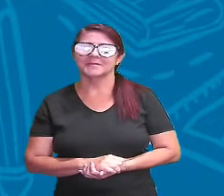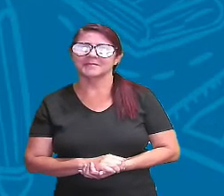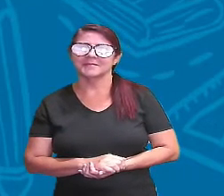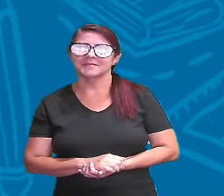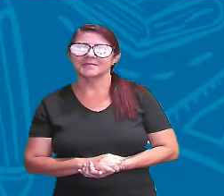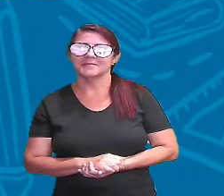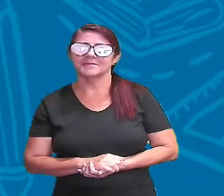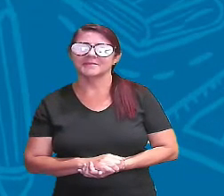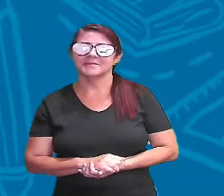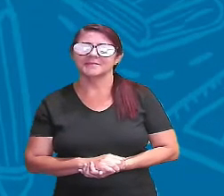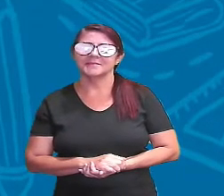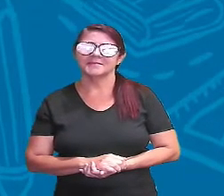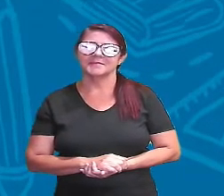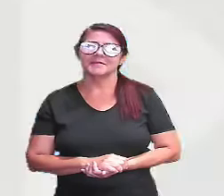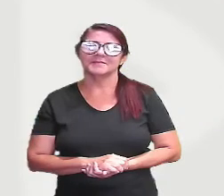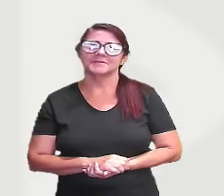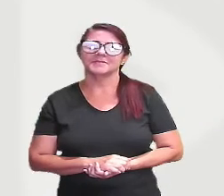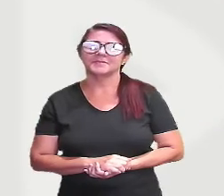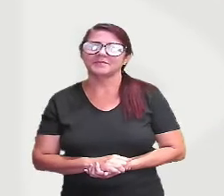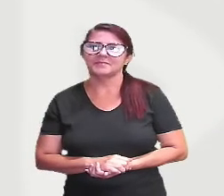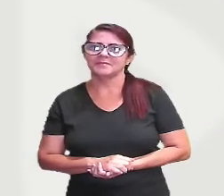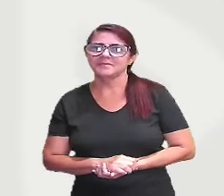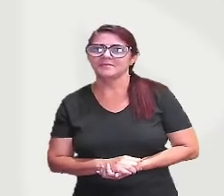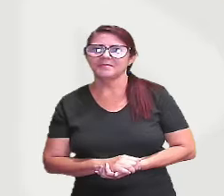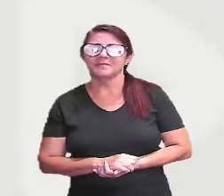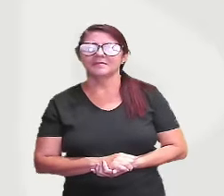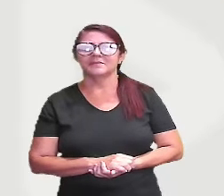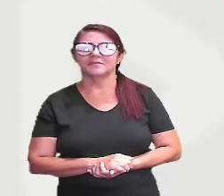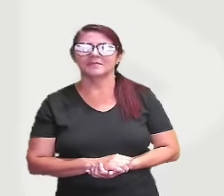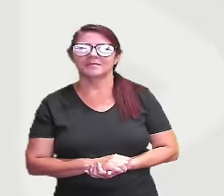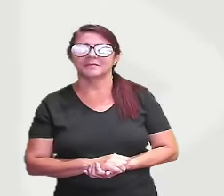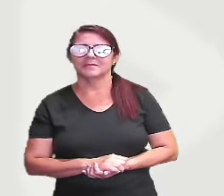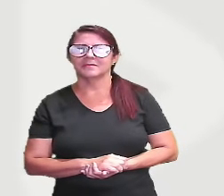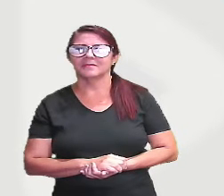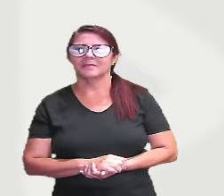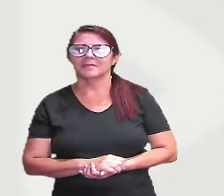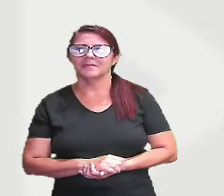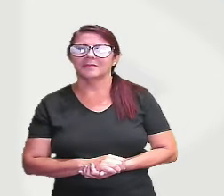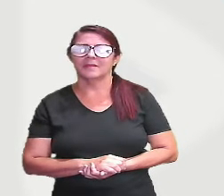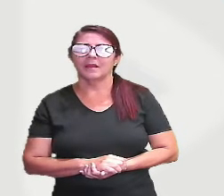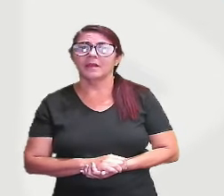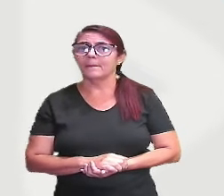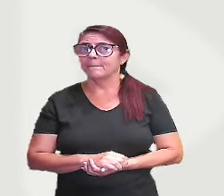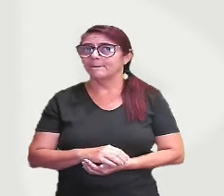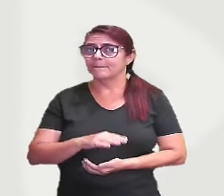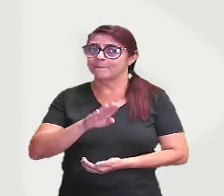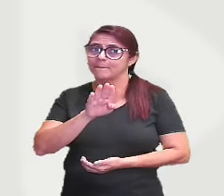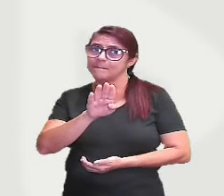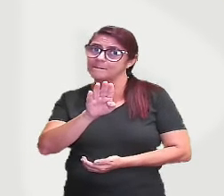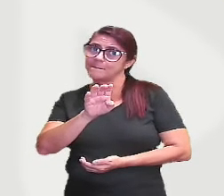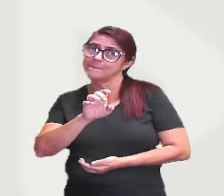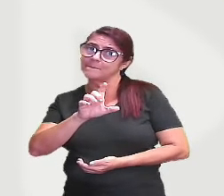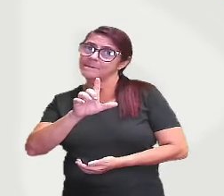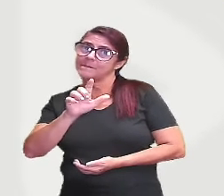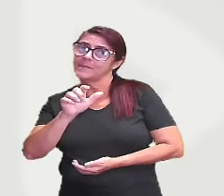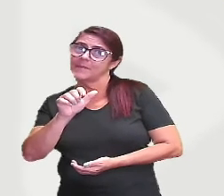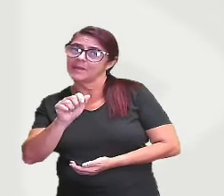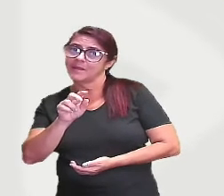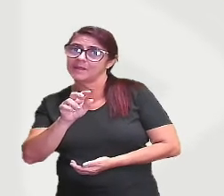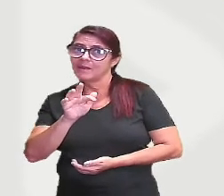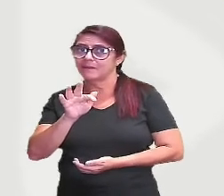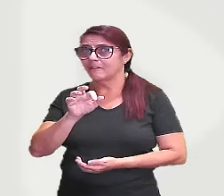olha para a telinha que eu vou contar para vocês esse conto. É o conto da Bela e a Fera.